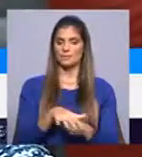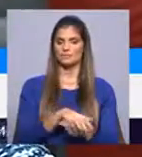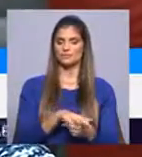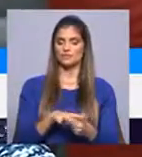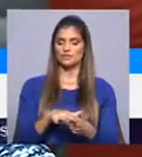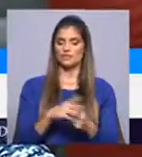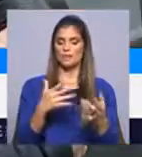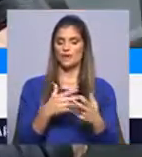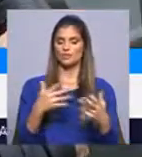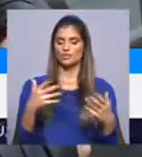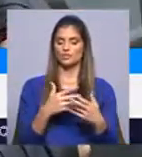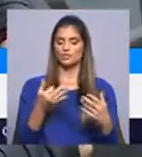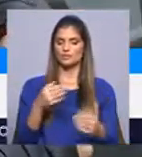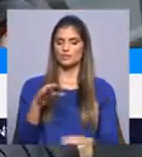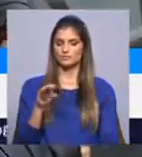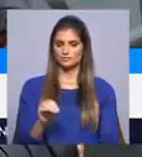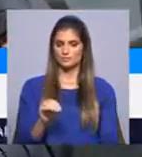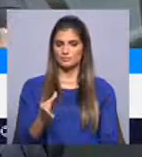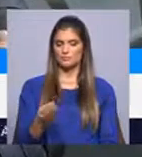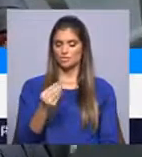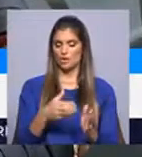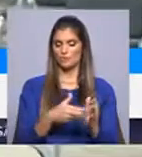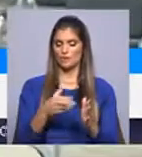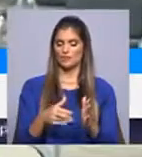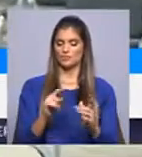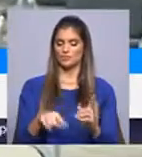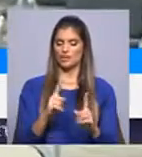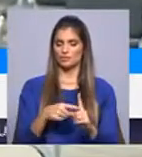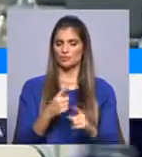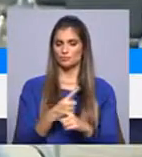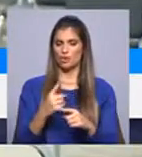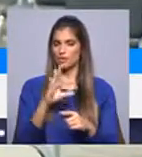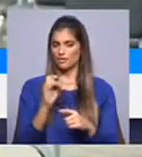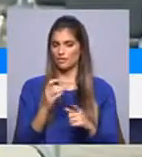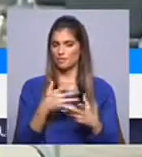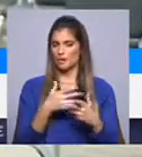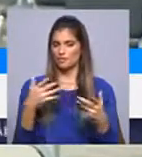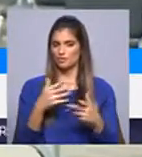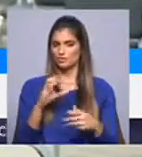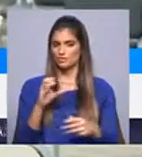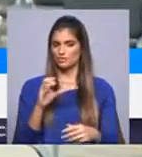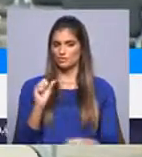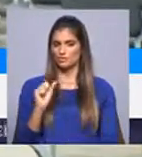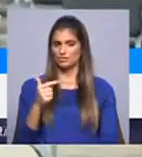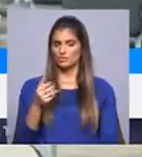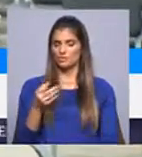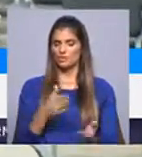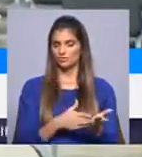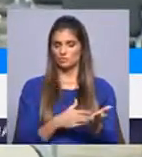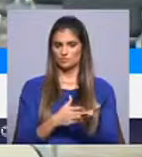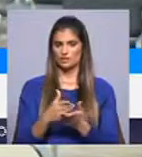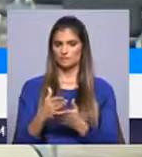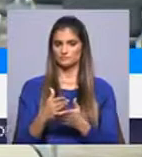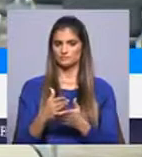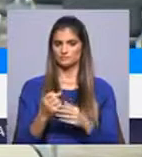de maioria absoluta do Partido Socialista. Mais difícil este ano, tendo em conta que temos um governo de maioria absoluta, como disse. A CGTP, naturalmente, continuará a